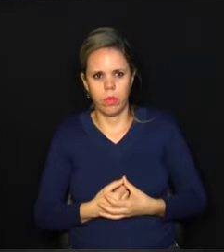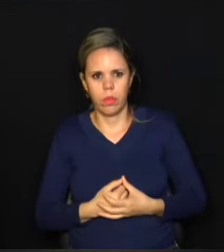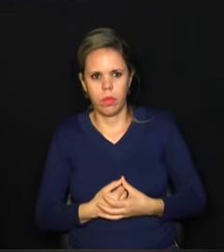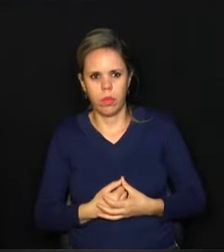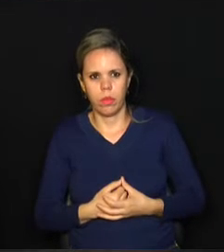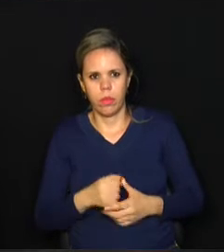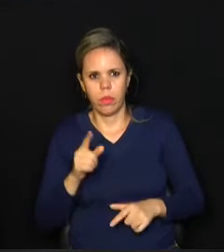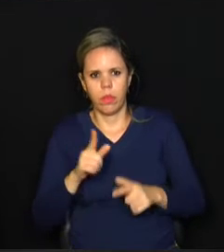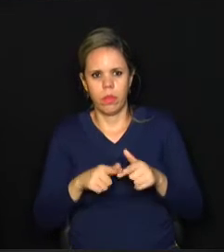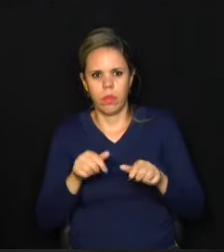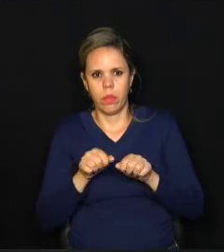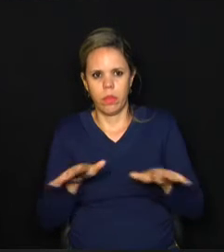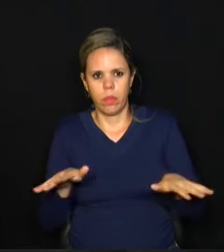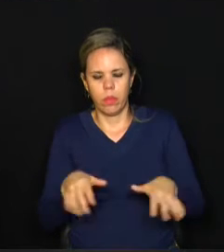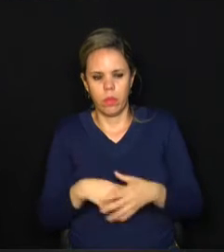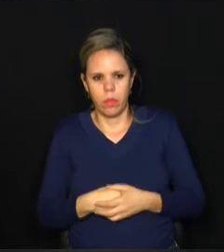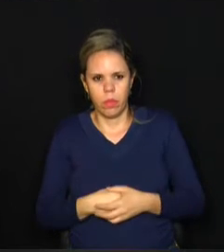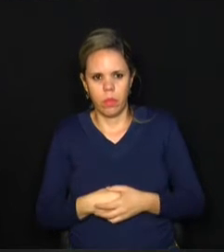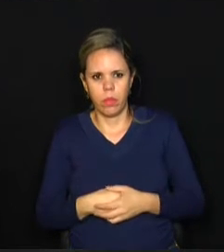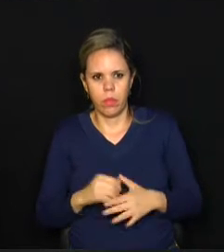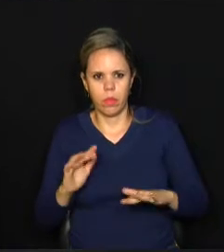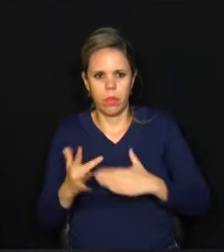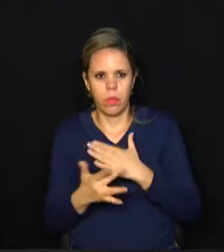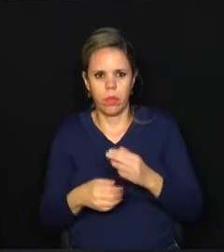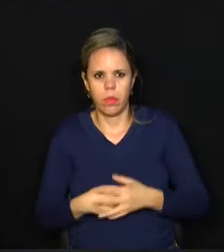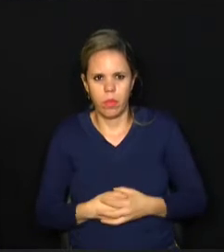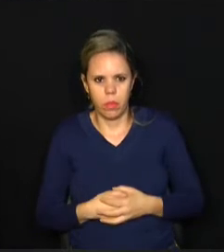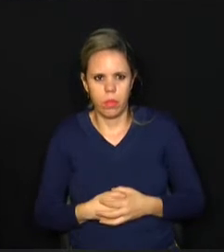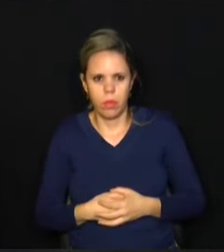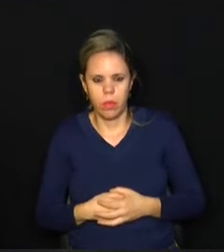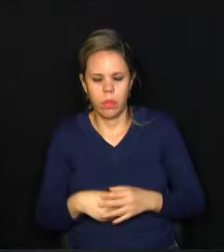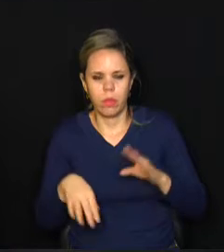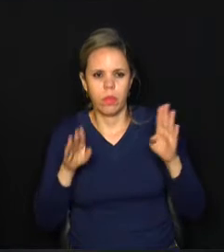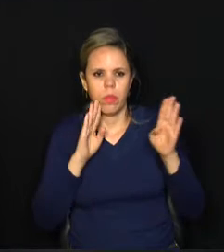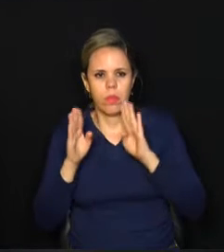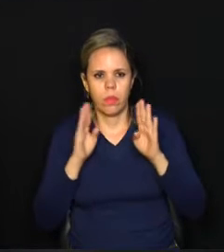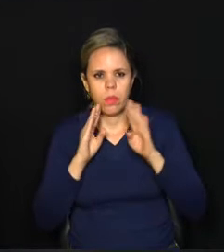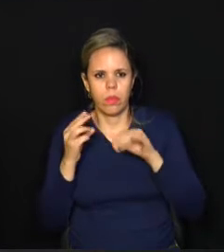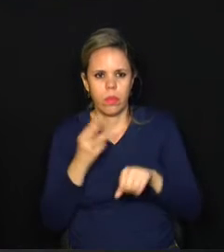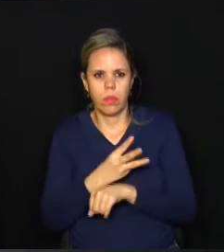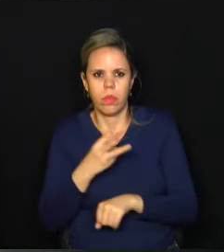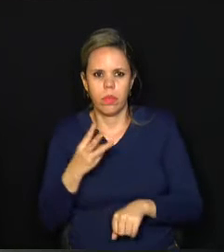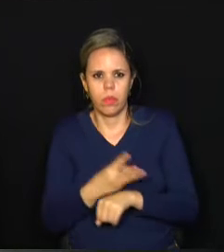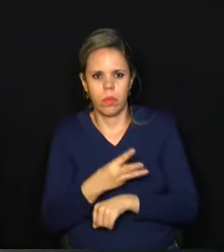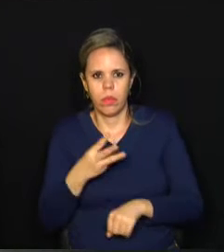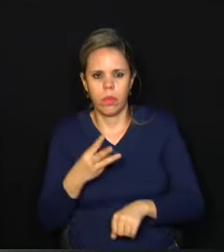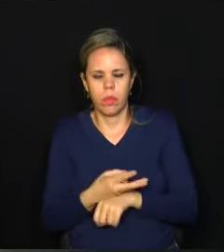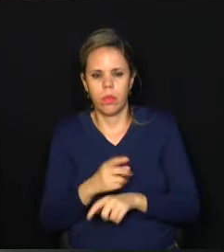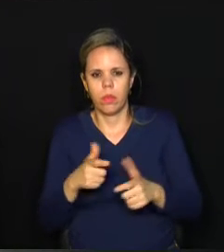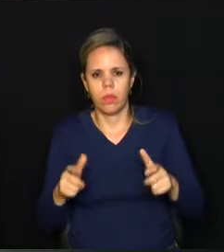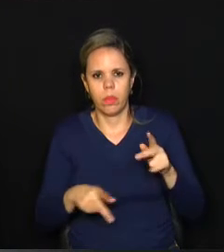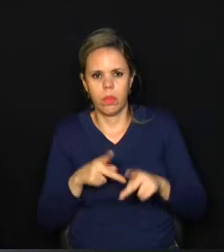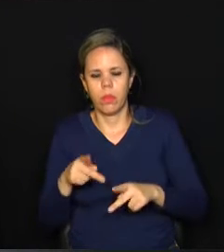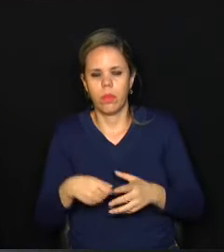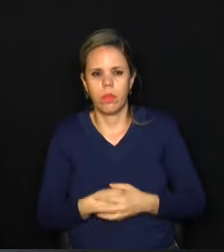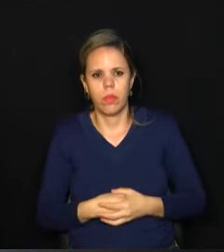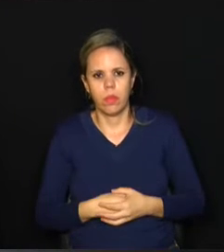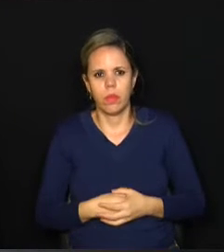material para distribuição em redes sociais, Facebook, WhatsApp. A maioria das